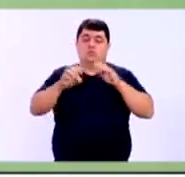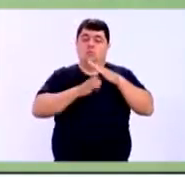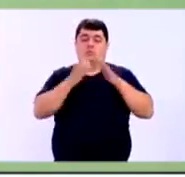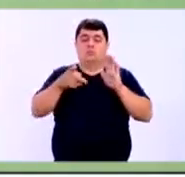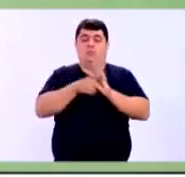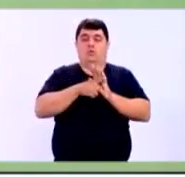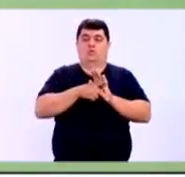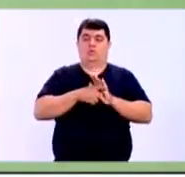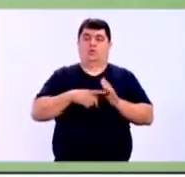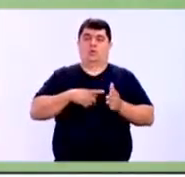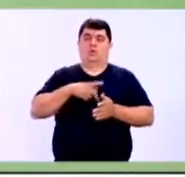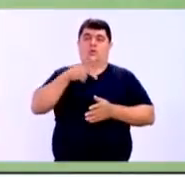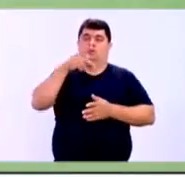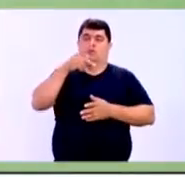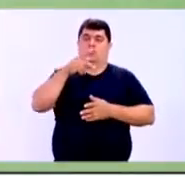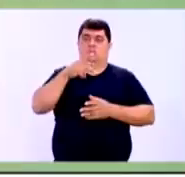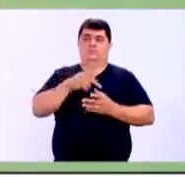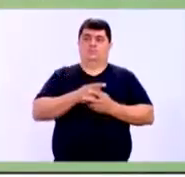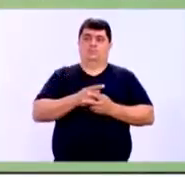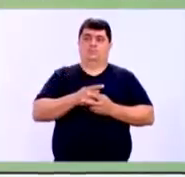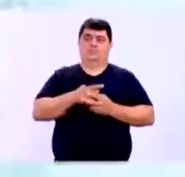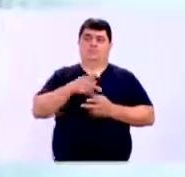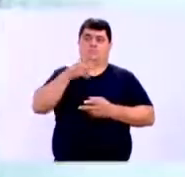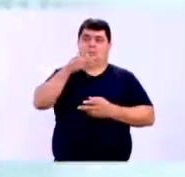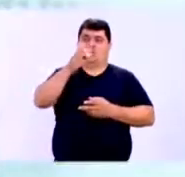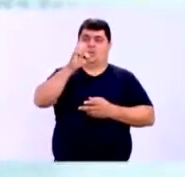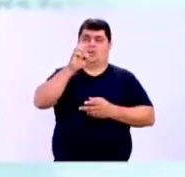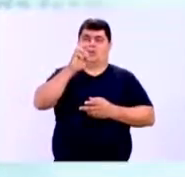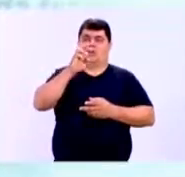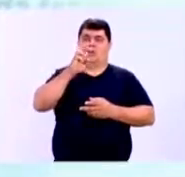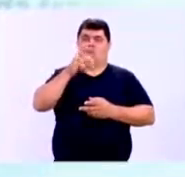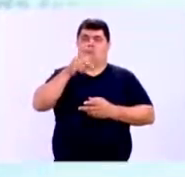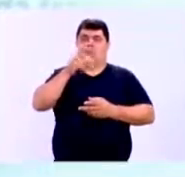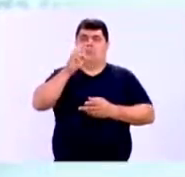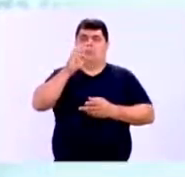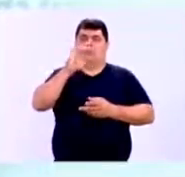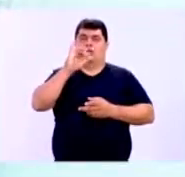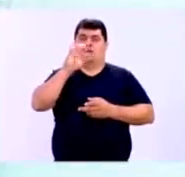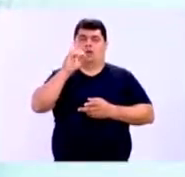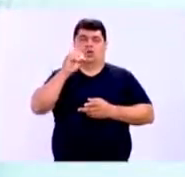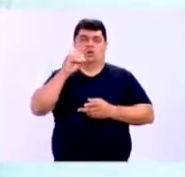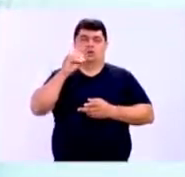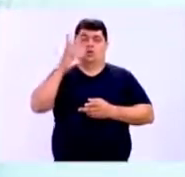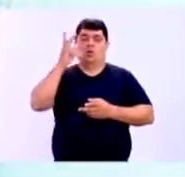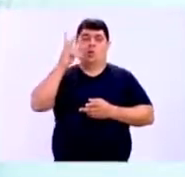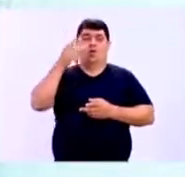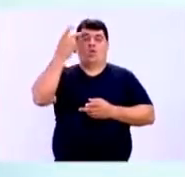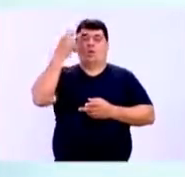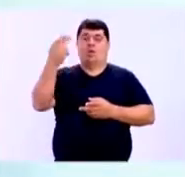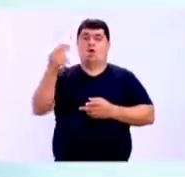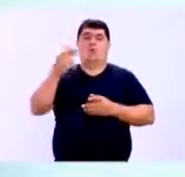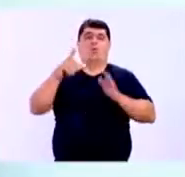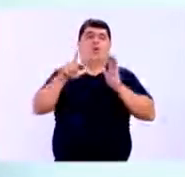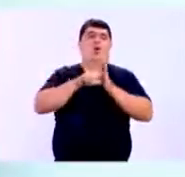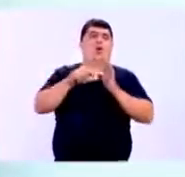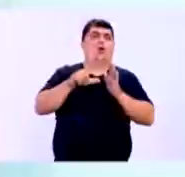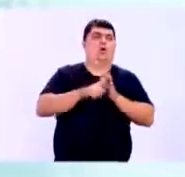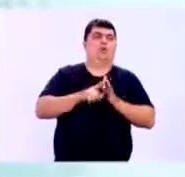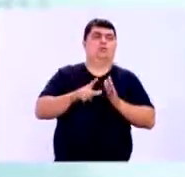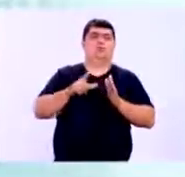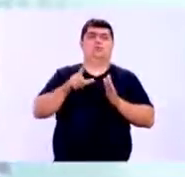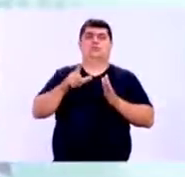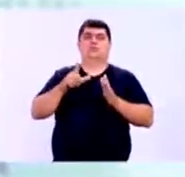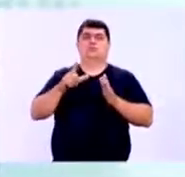Inventário periódico. O que acontece? Esse é o mais comum nessas lojas,